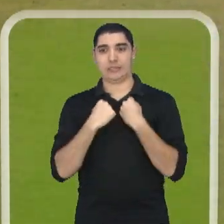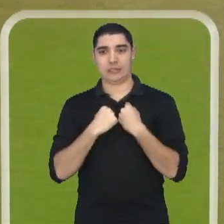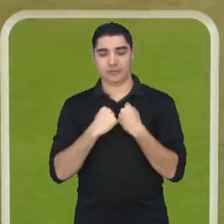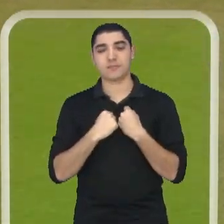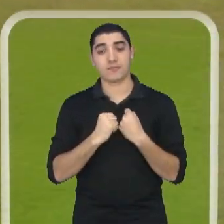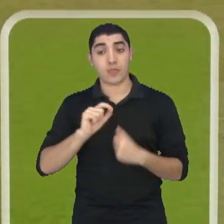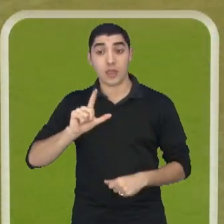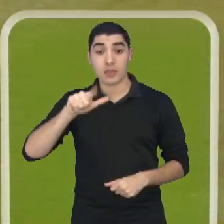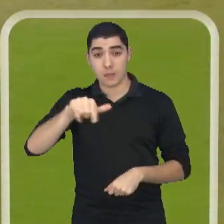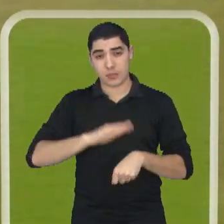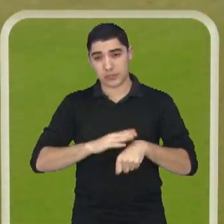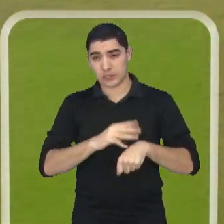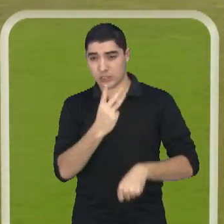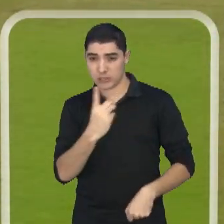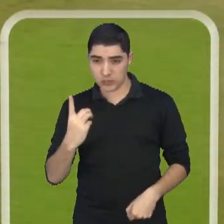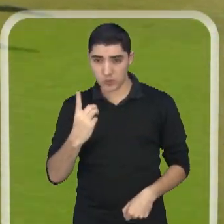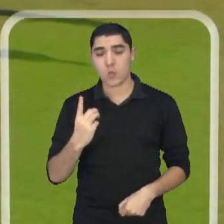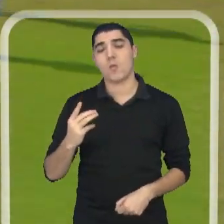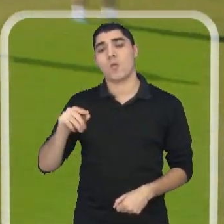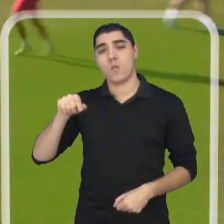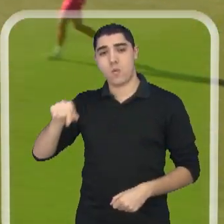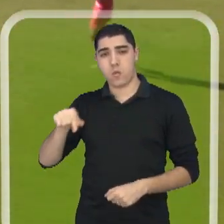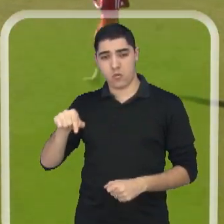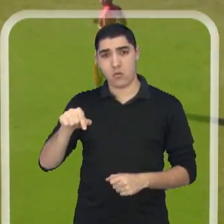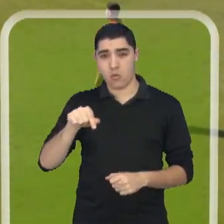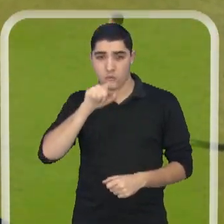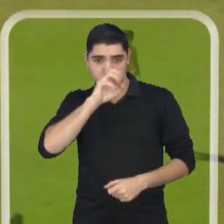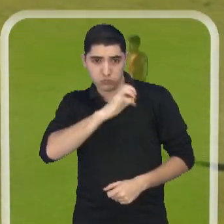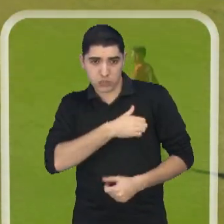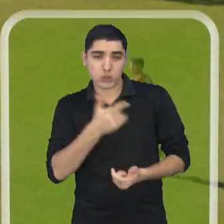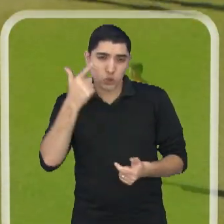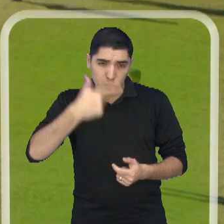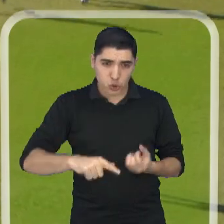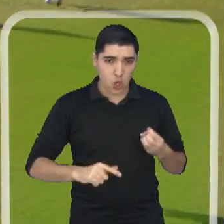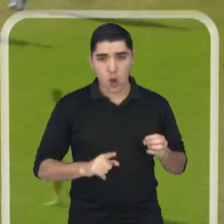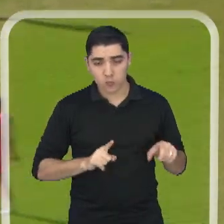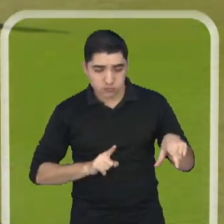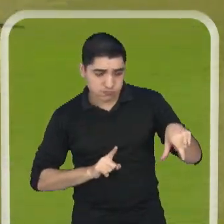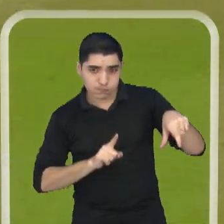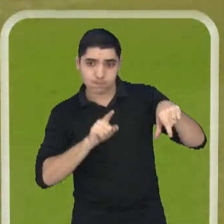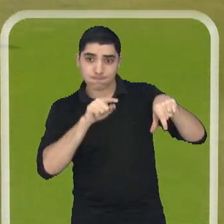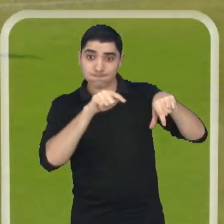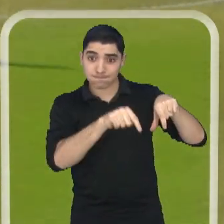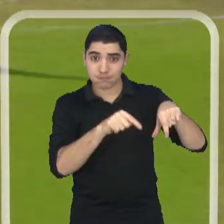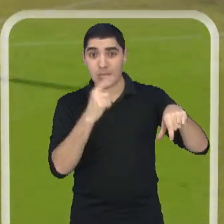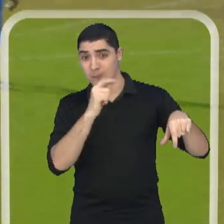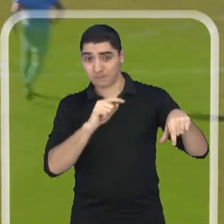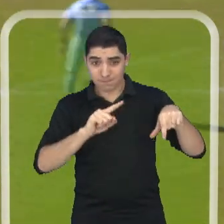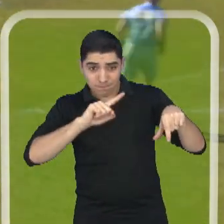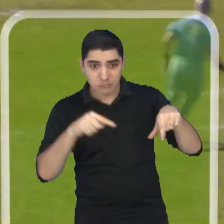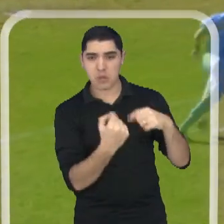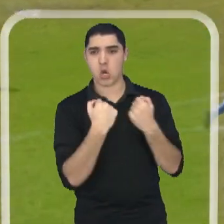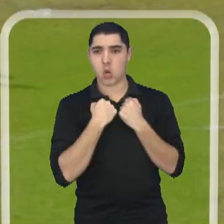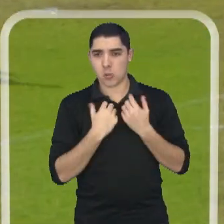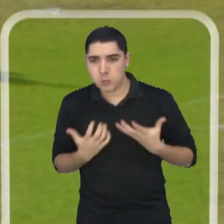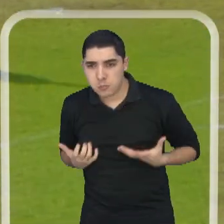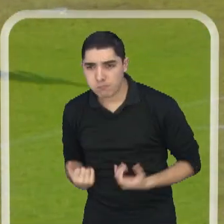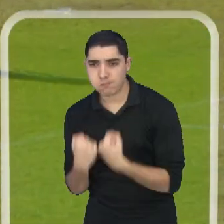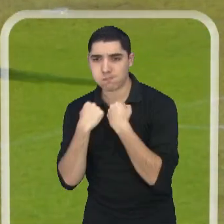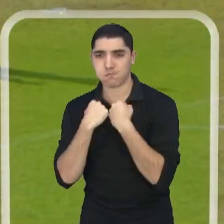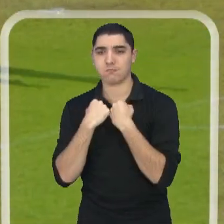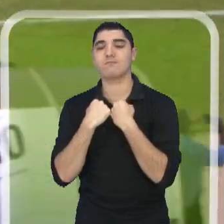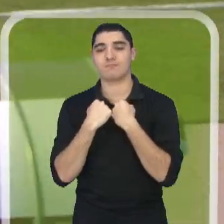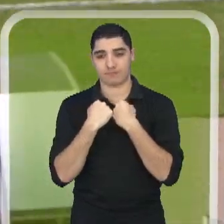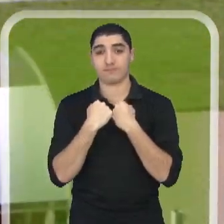31 minutos, a Águia foi ao ataque, de novo pelo alto, nessa cabeçada do Marlon, que o Anderson segurou firme no meio do